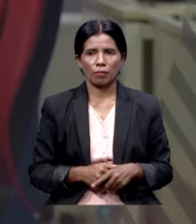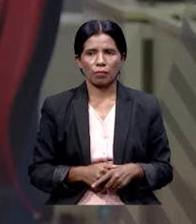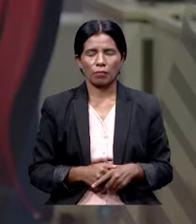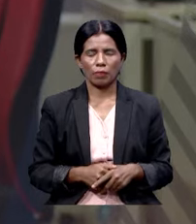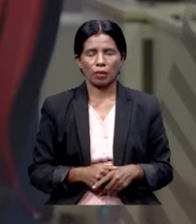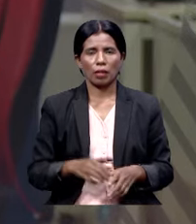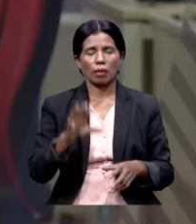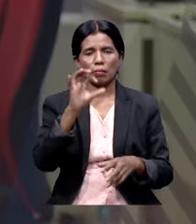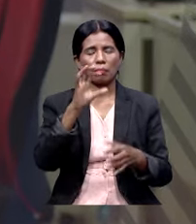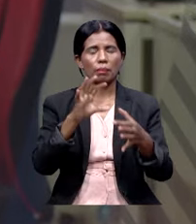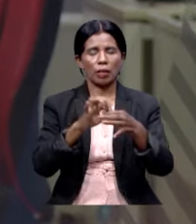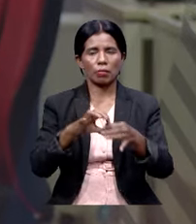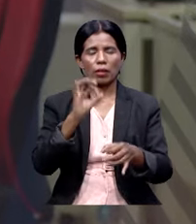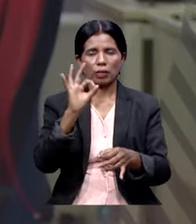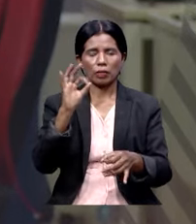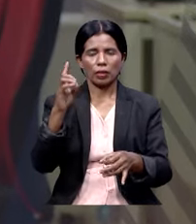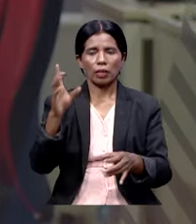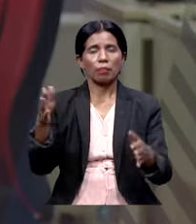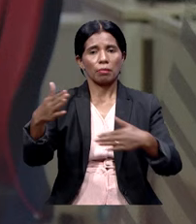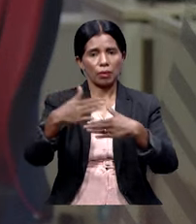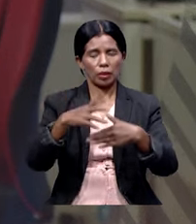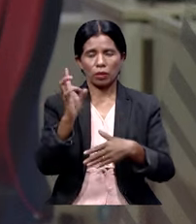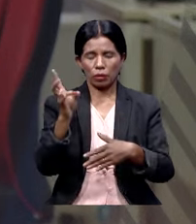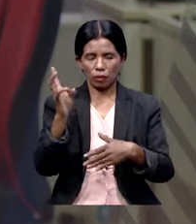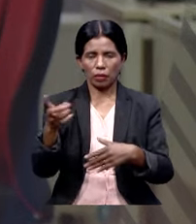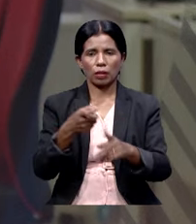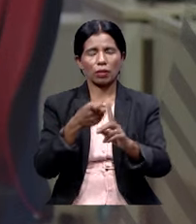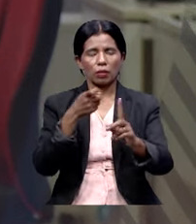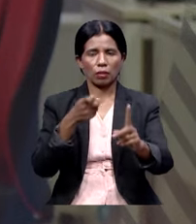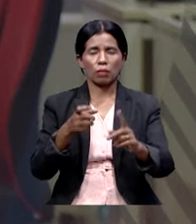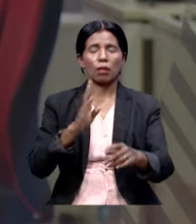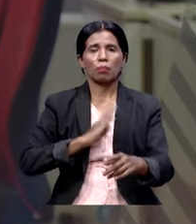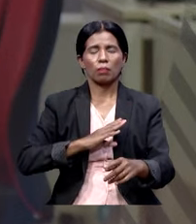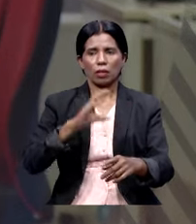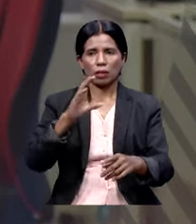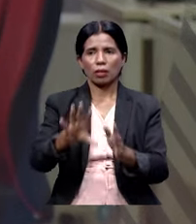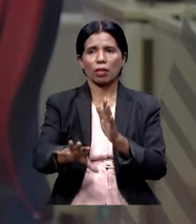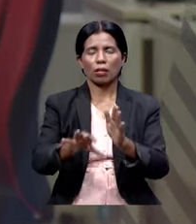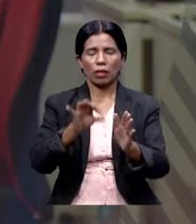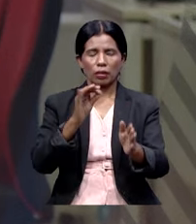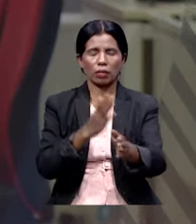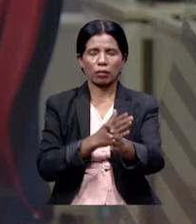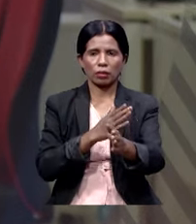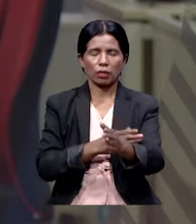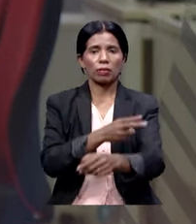Membru FF Ditelli Besi Hitunulu, husi componente Força Terrestre Baucau, retam promoção